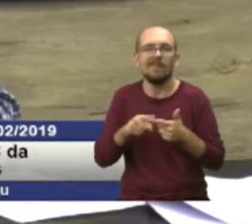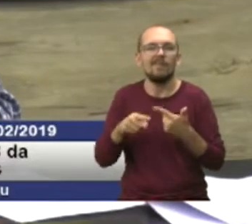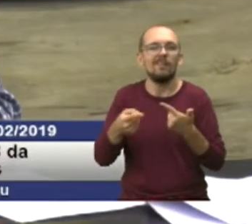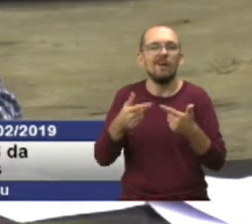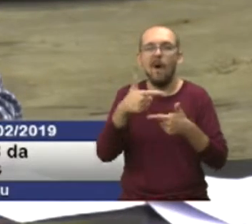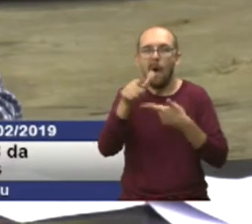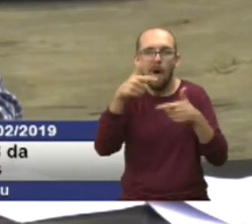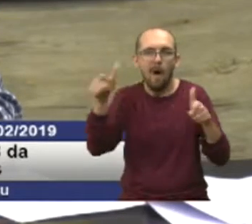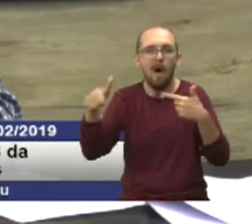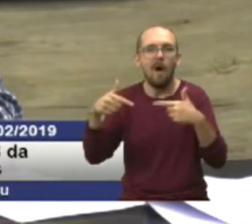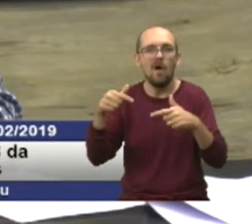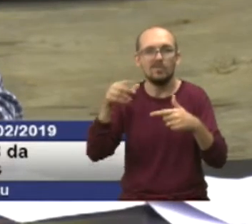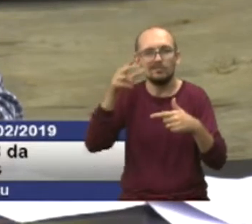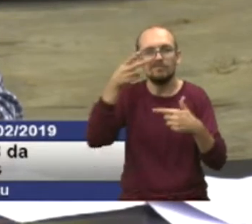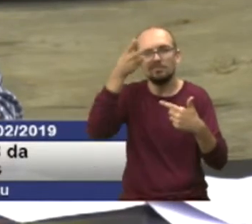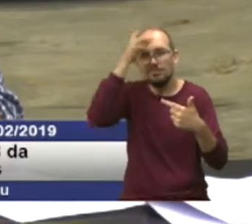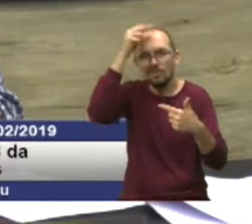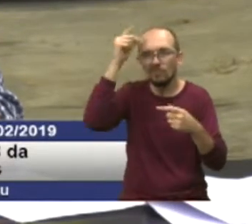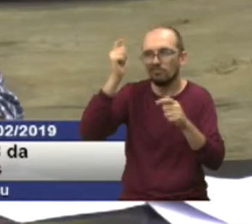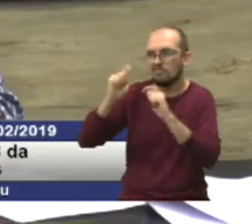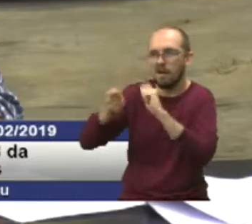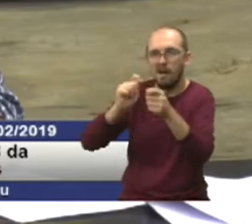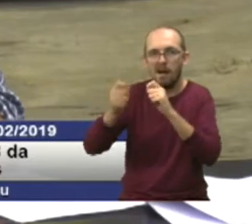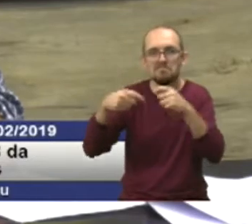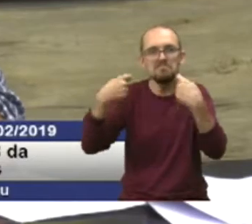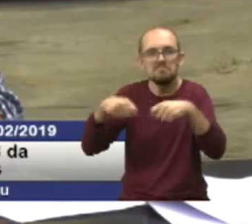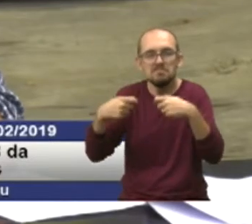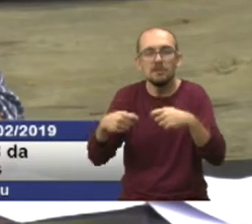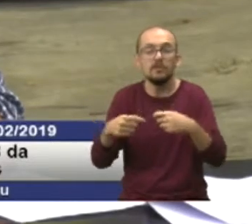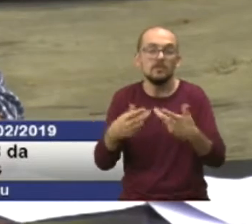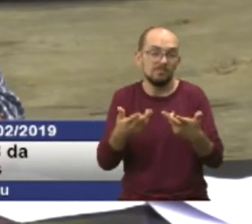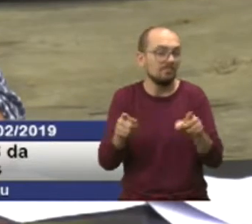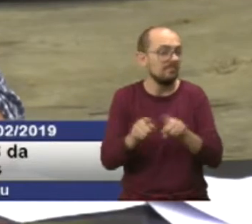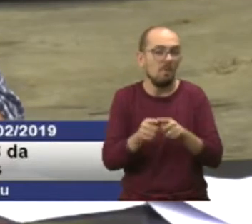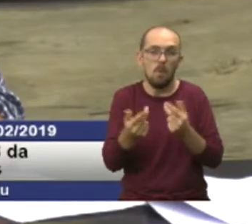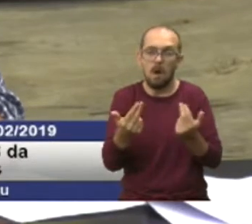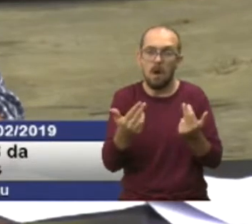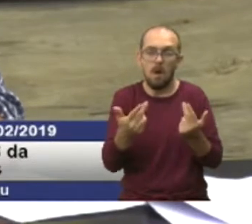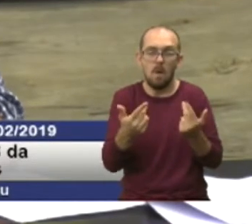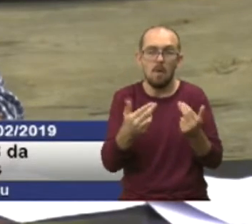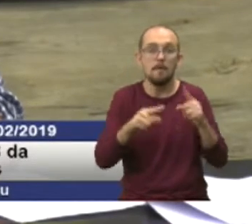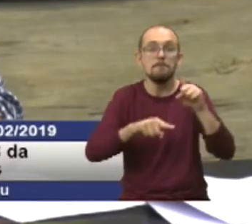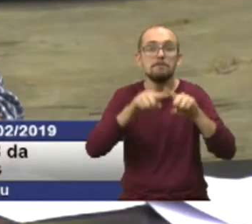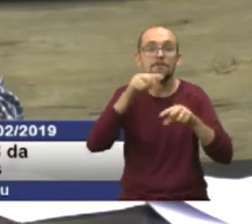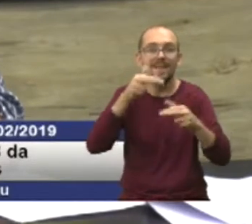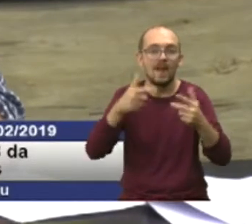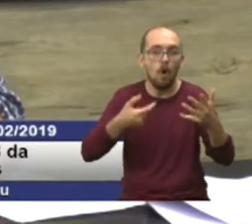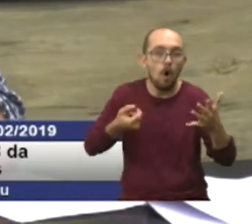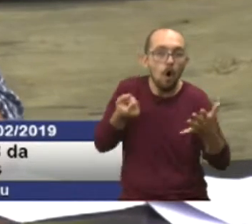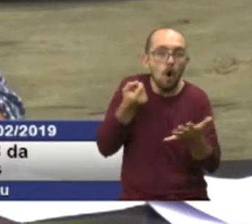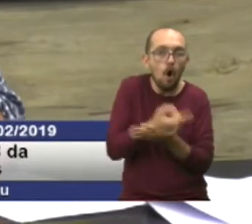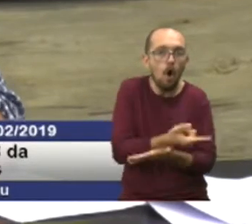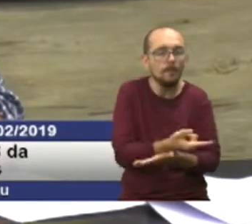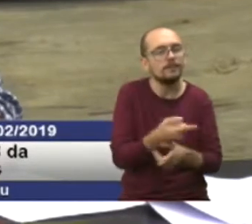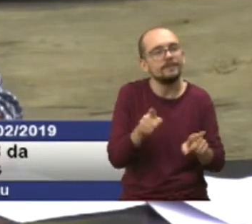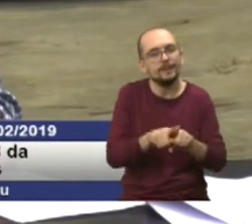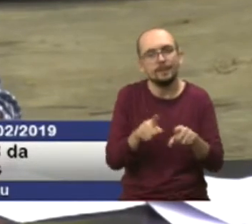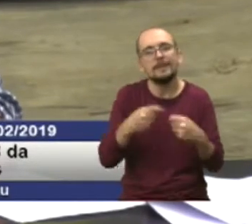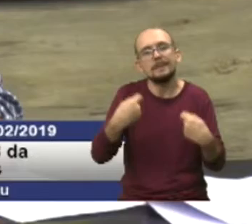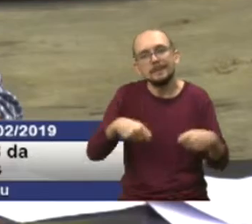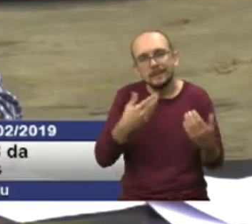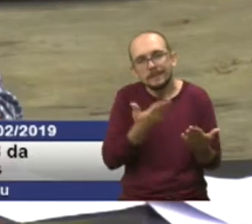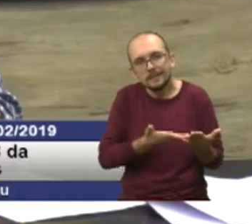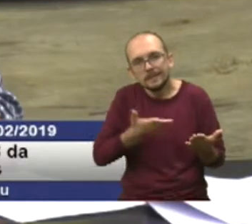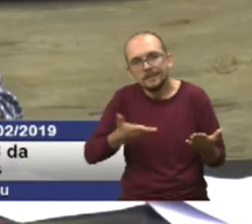outros serviços que o município precisa, também ocorre no fornecimento de materiais. Então, também, às vezes,